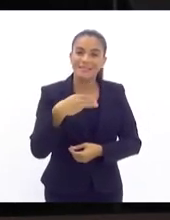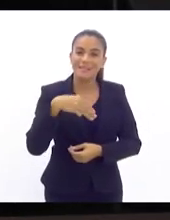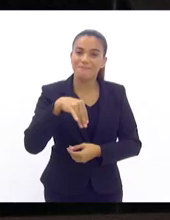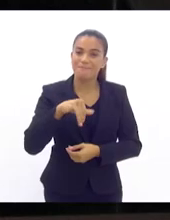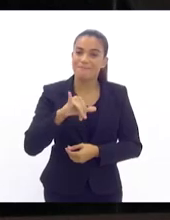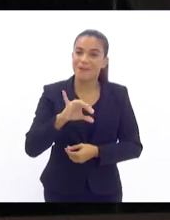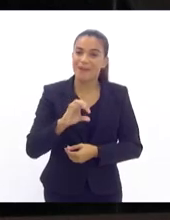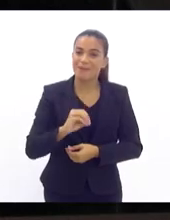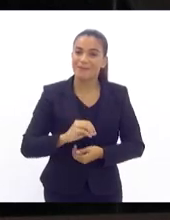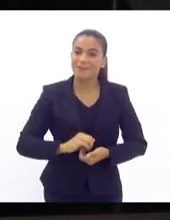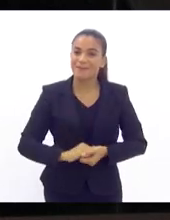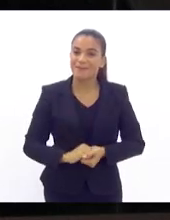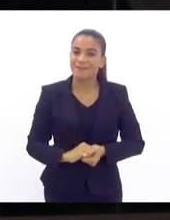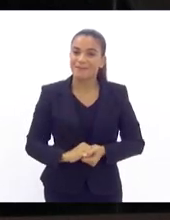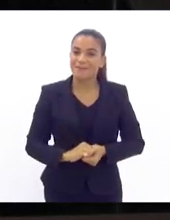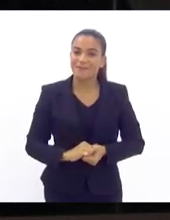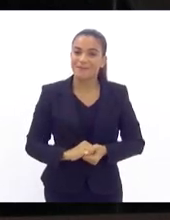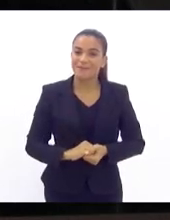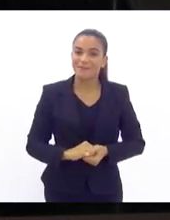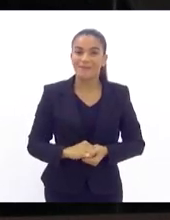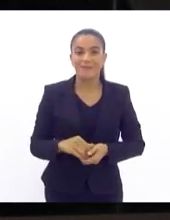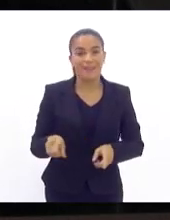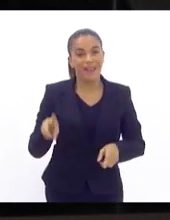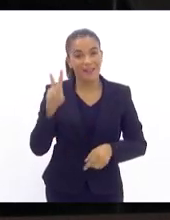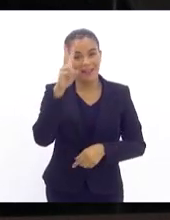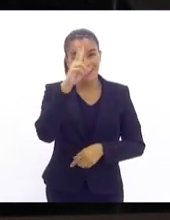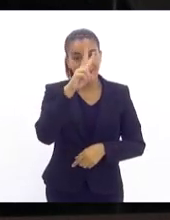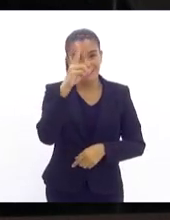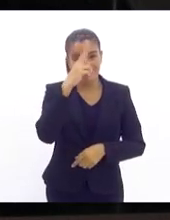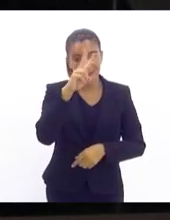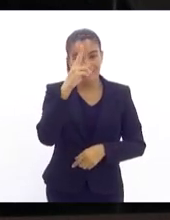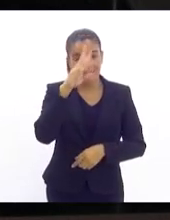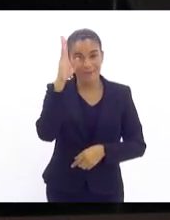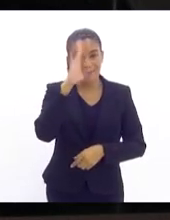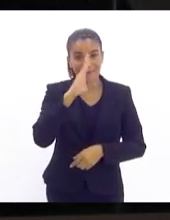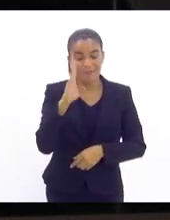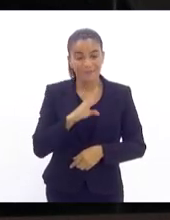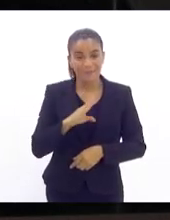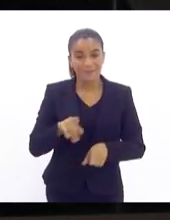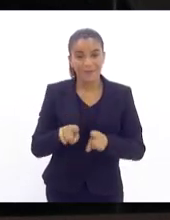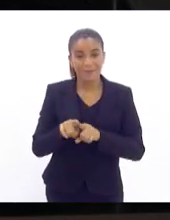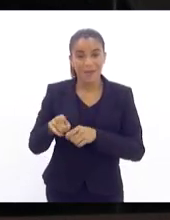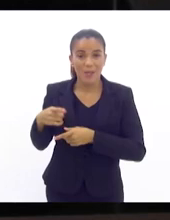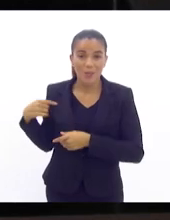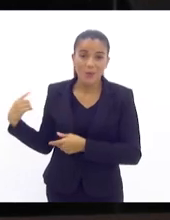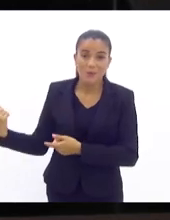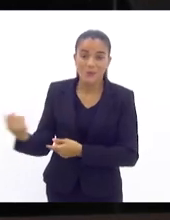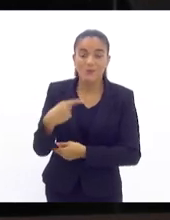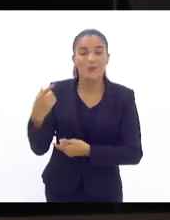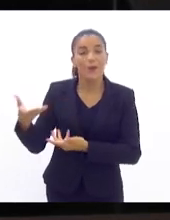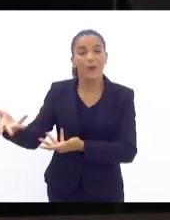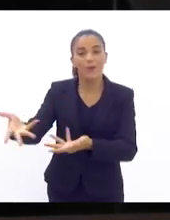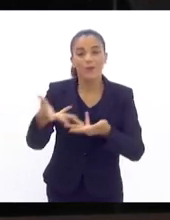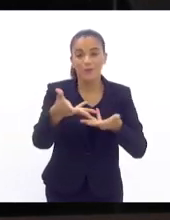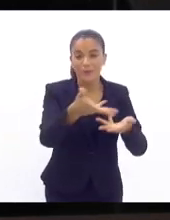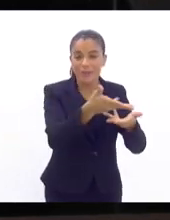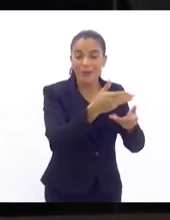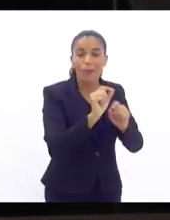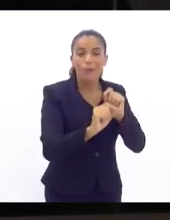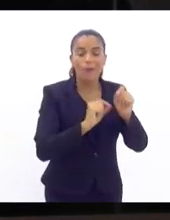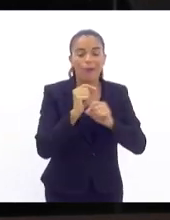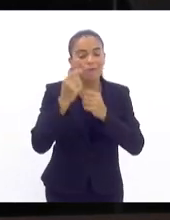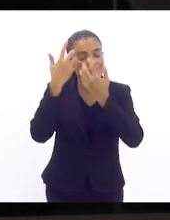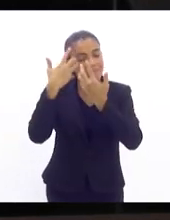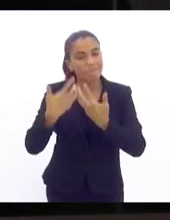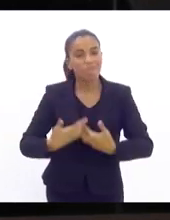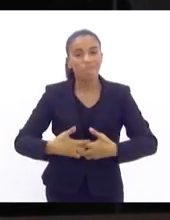é lembrado no Brasil e nos convida a uma reflexão sobre como